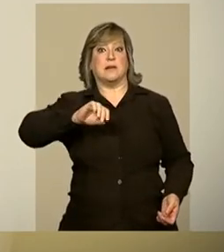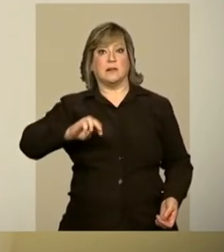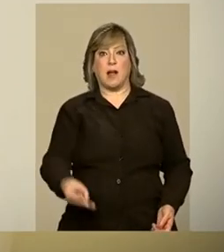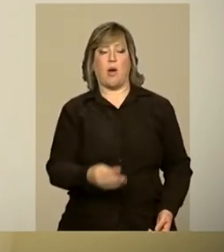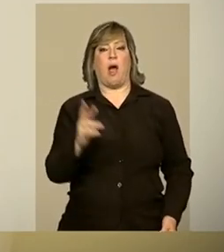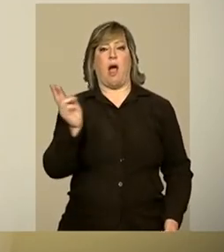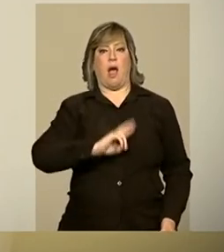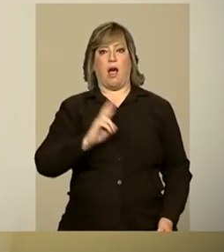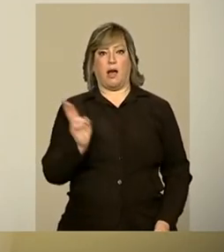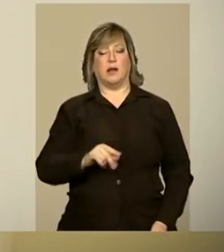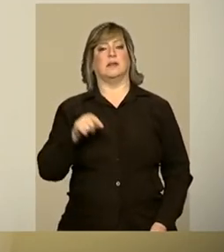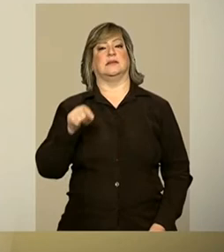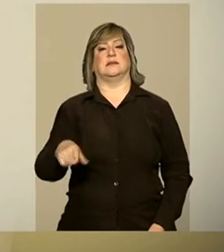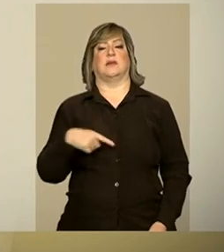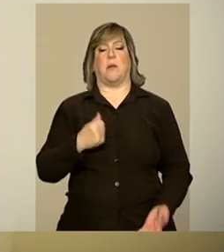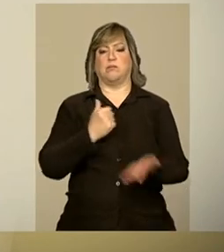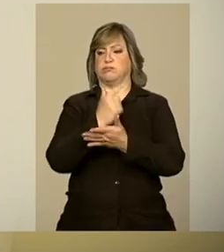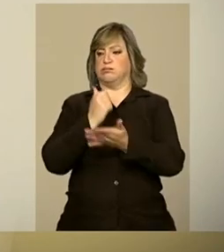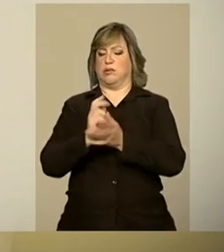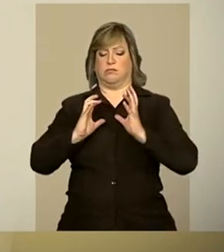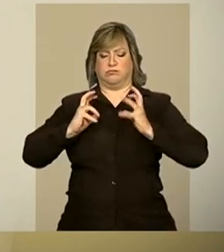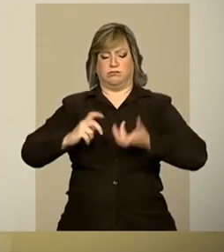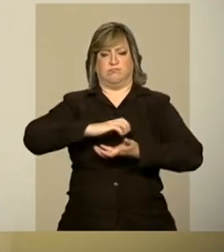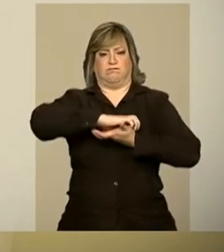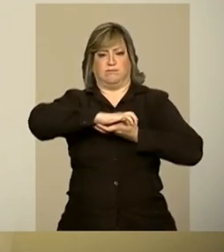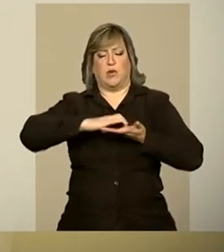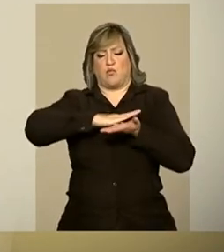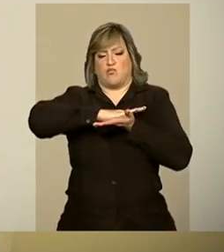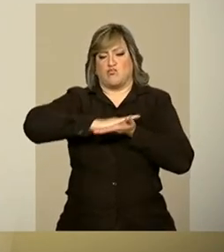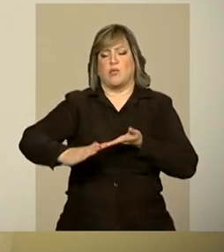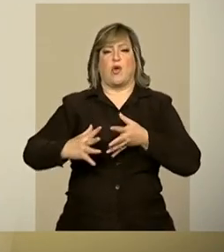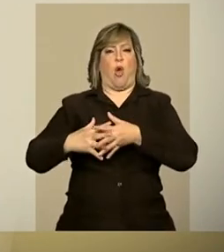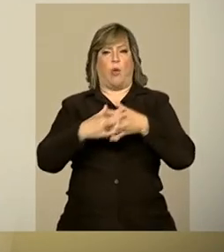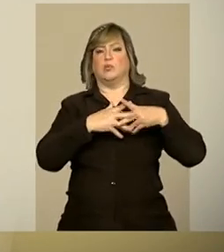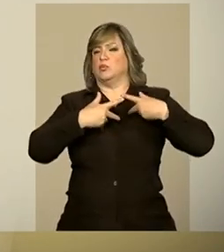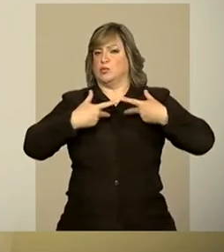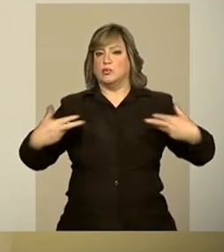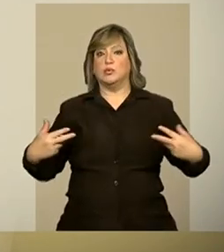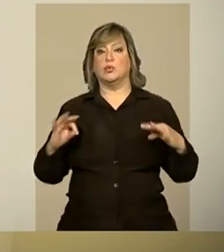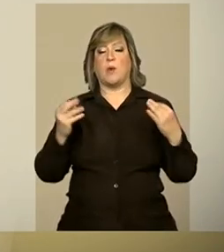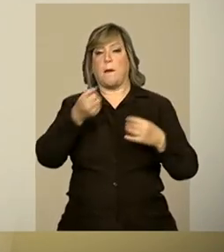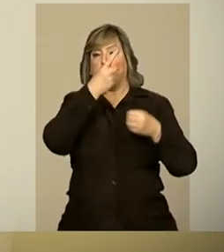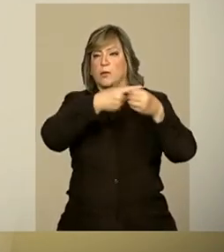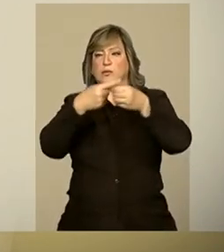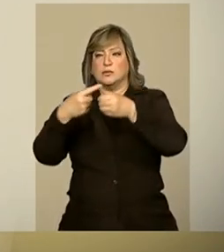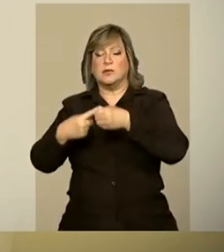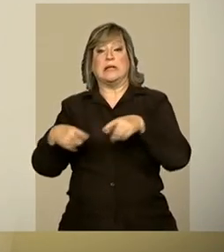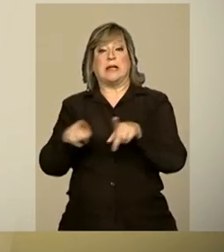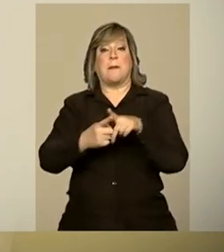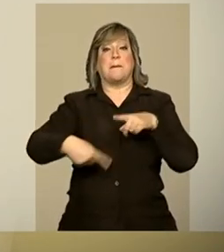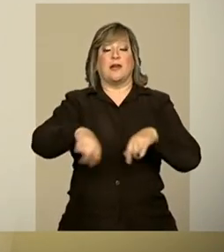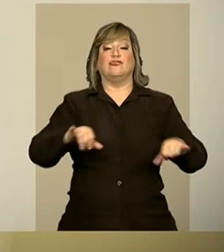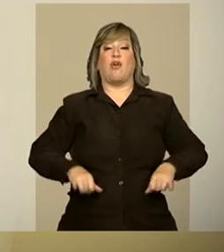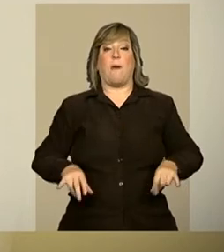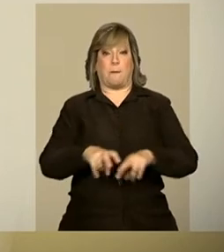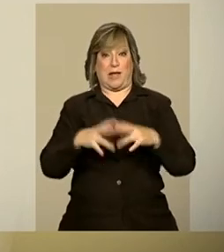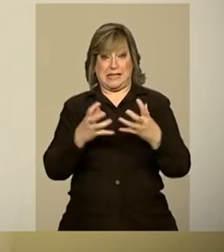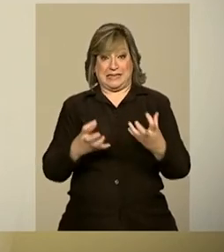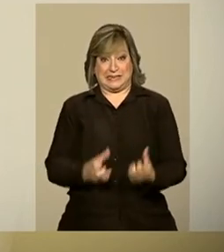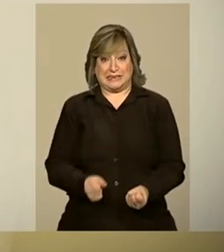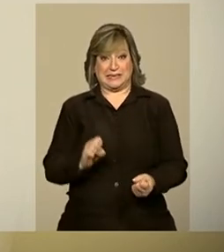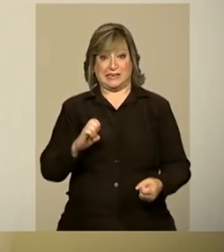falei na compra de todas essas máquinas para os pequenos municípios e aqueles em situação de emergência,